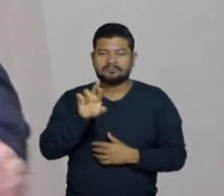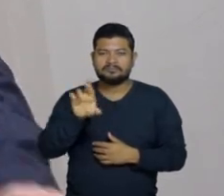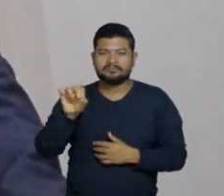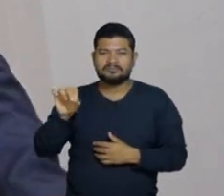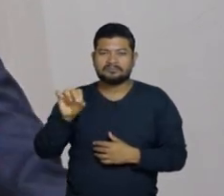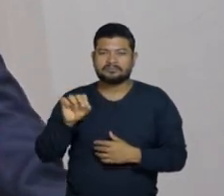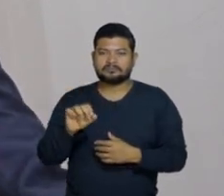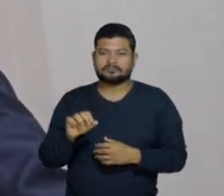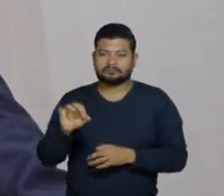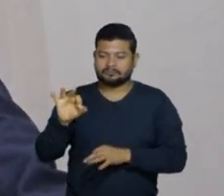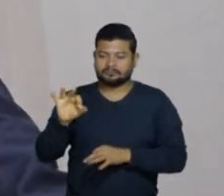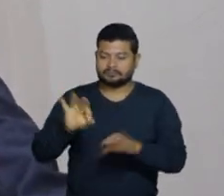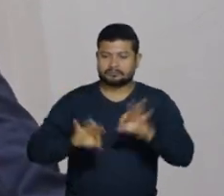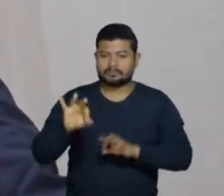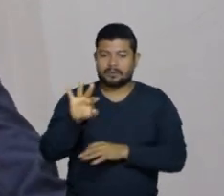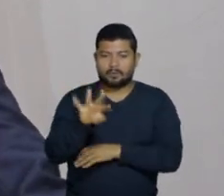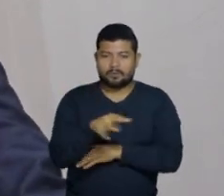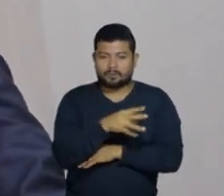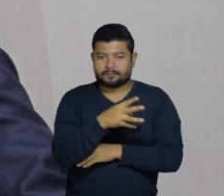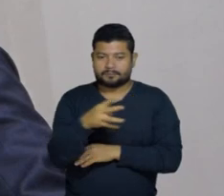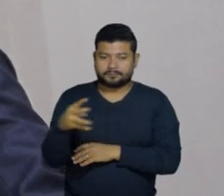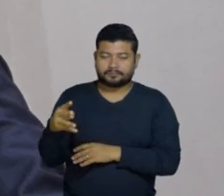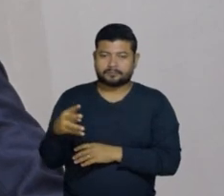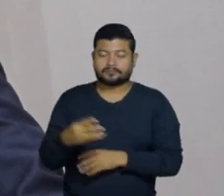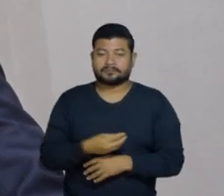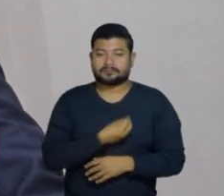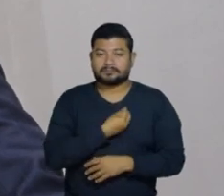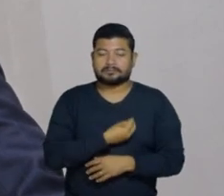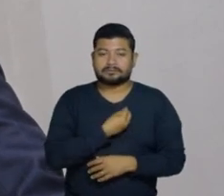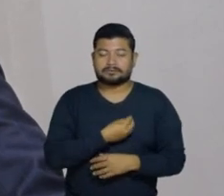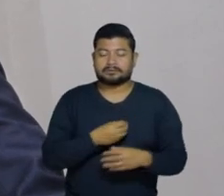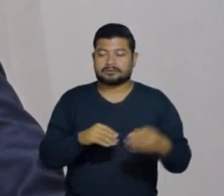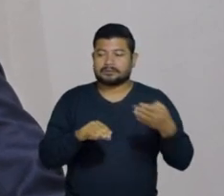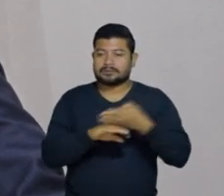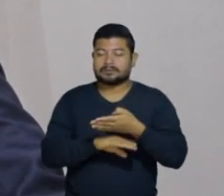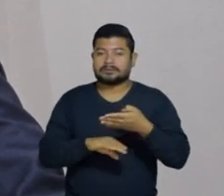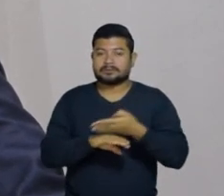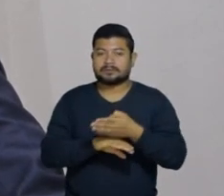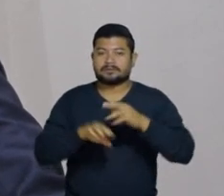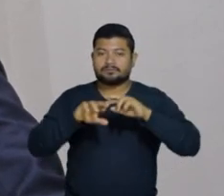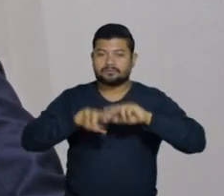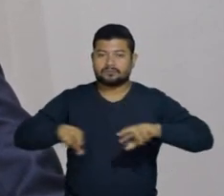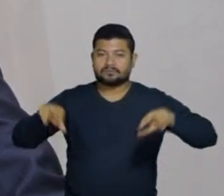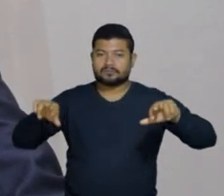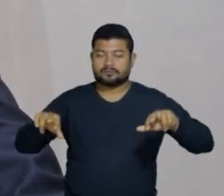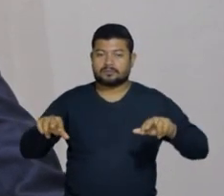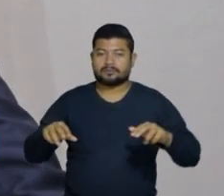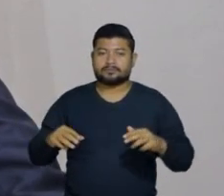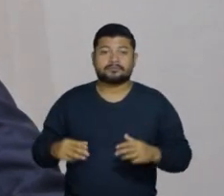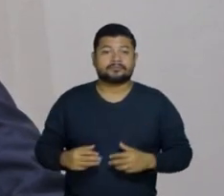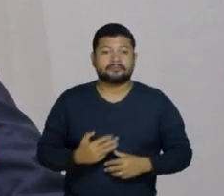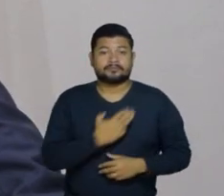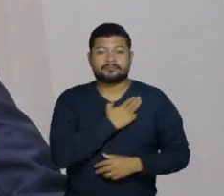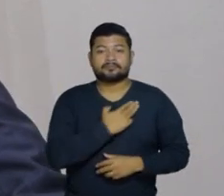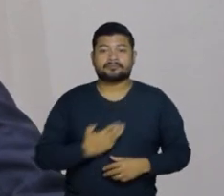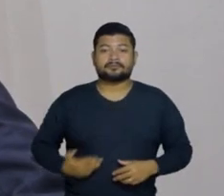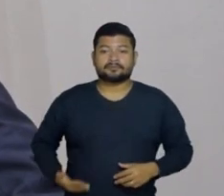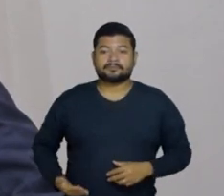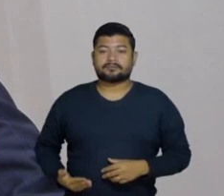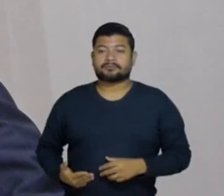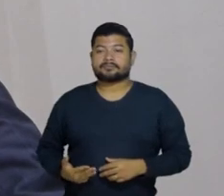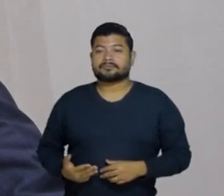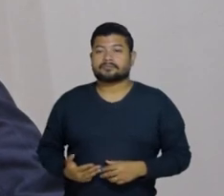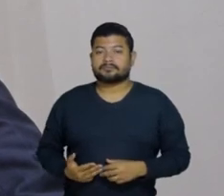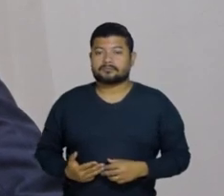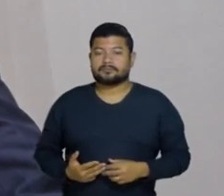agenda de presença de vários ministros que compõem